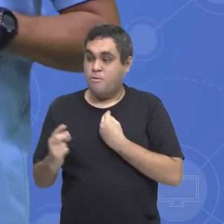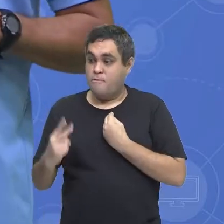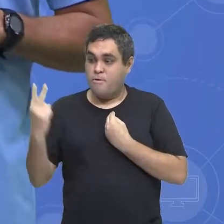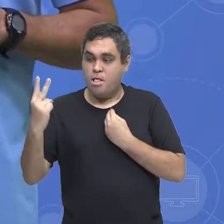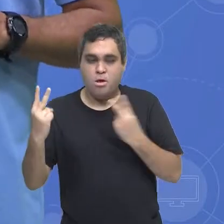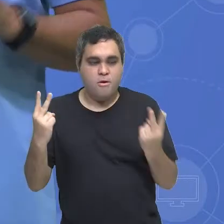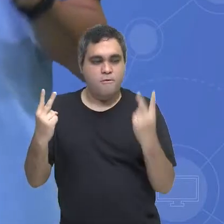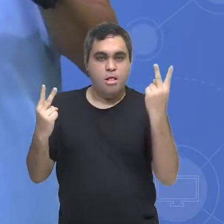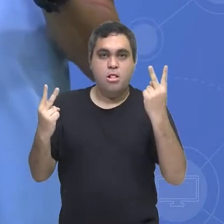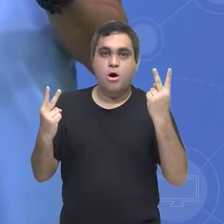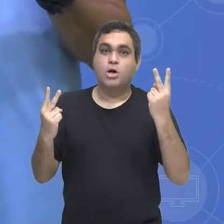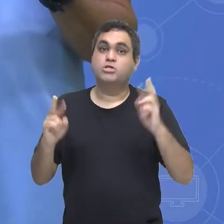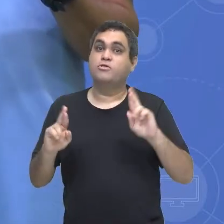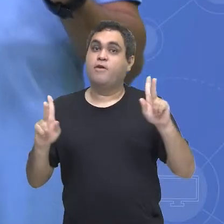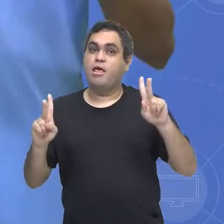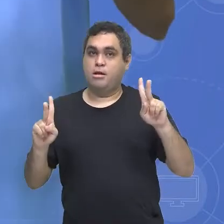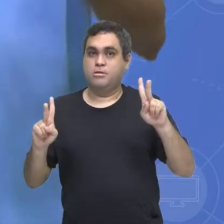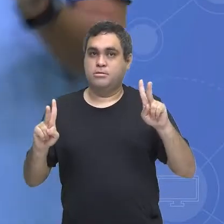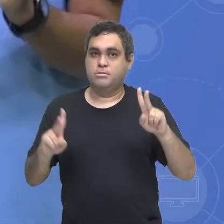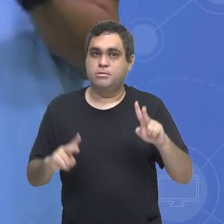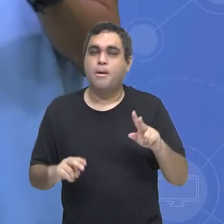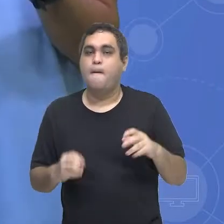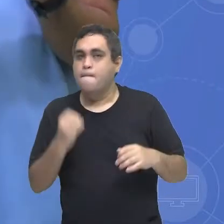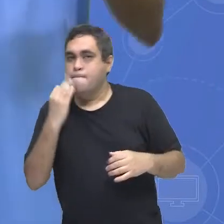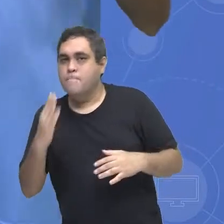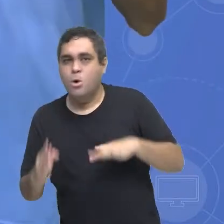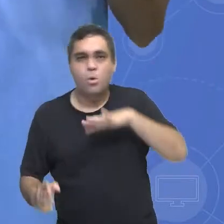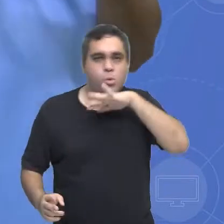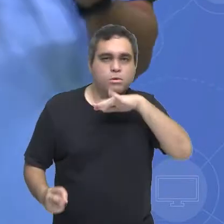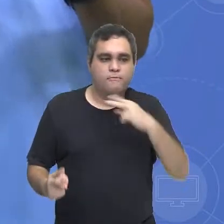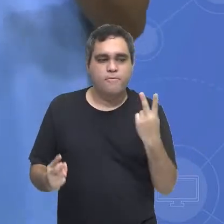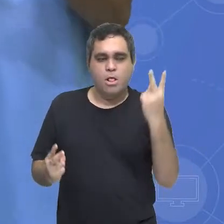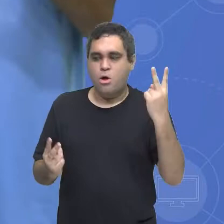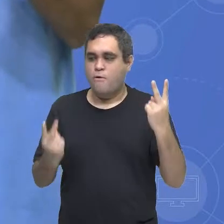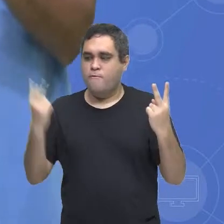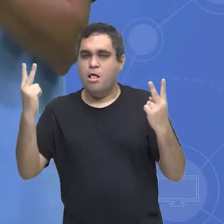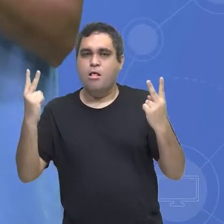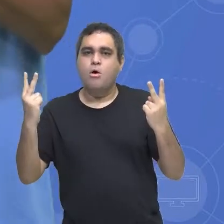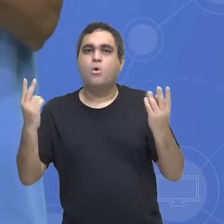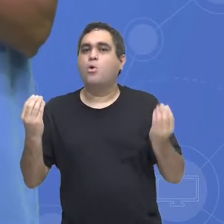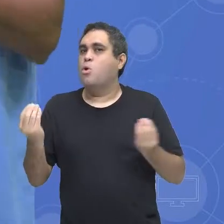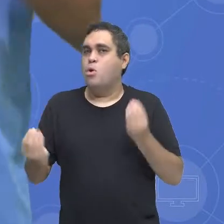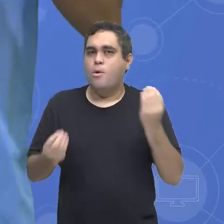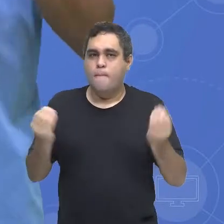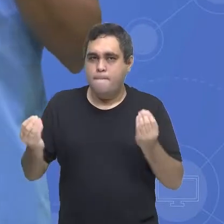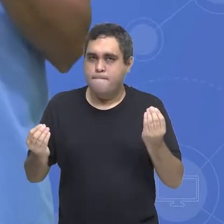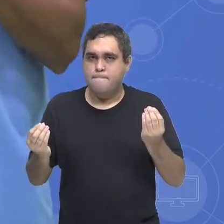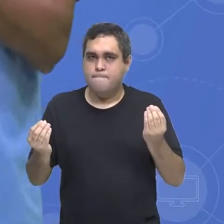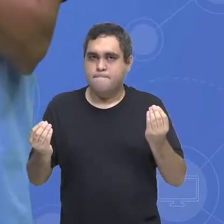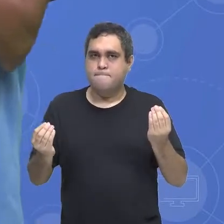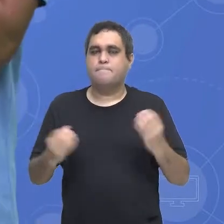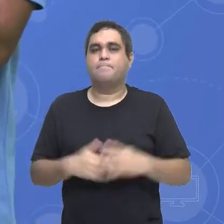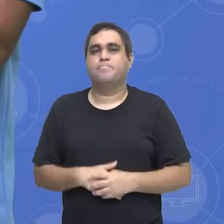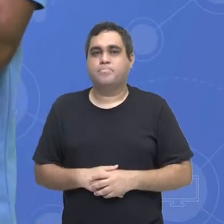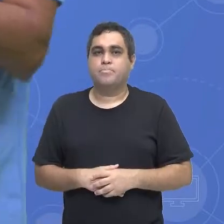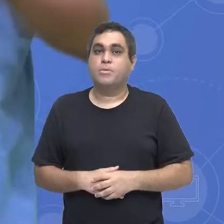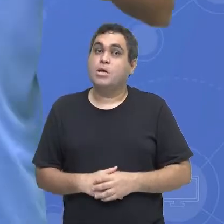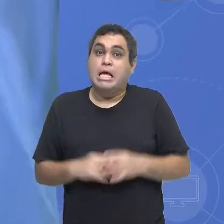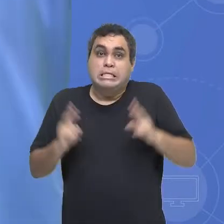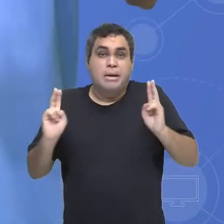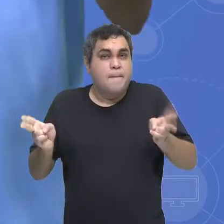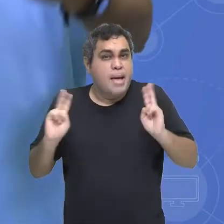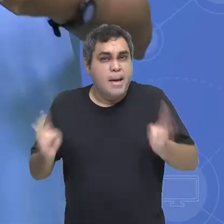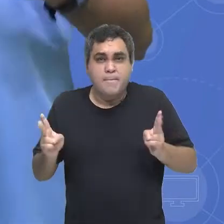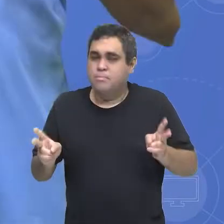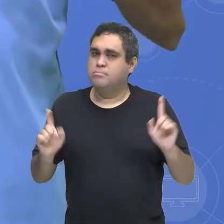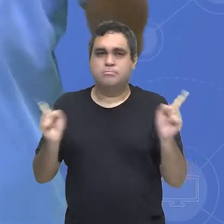dessas possibilidades. Eu não posso tomar a decisão baseado sempre nos mesmos valores, dentro dessas mesmas possibilidades.